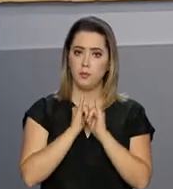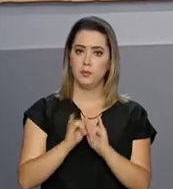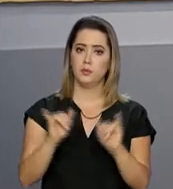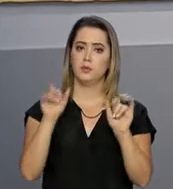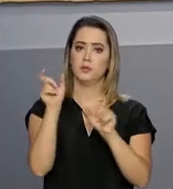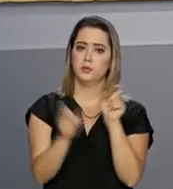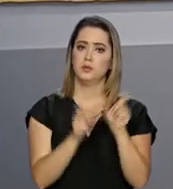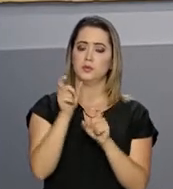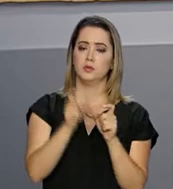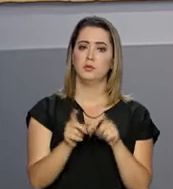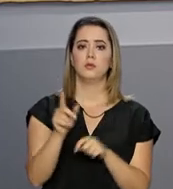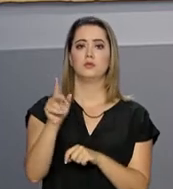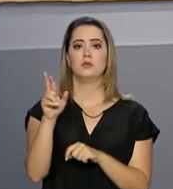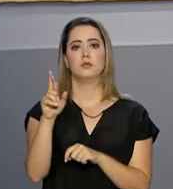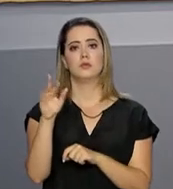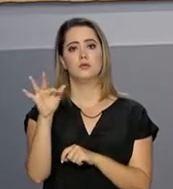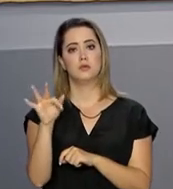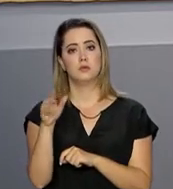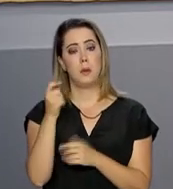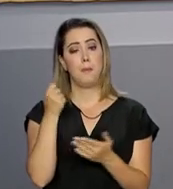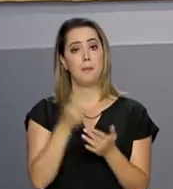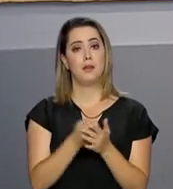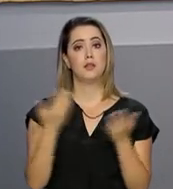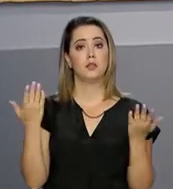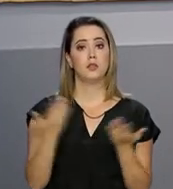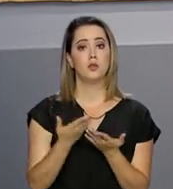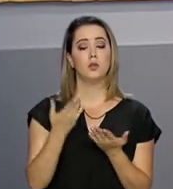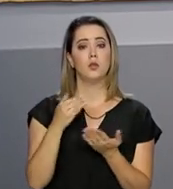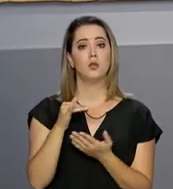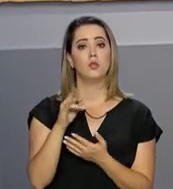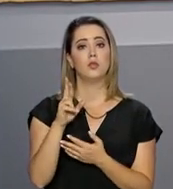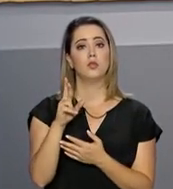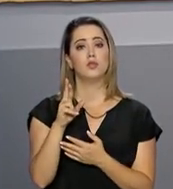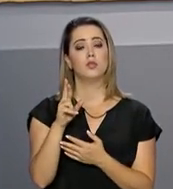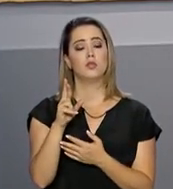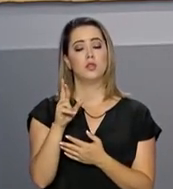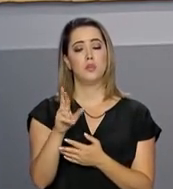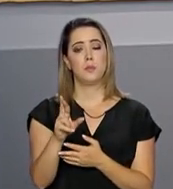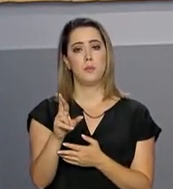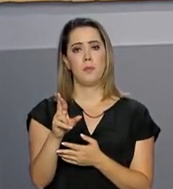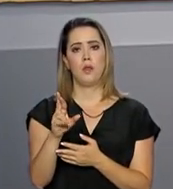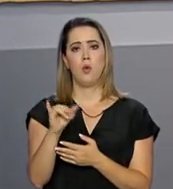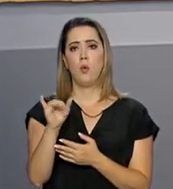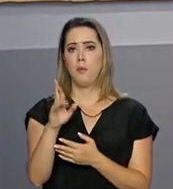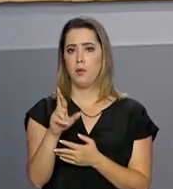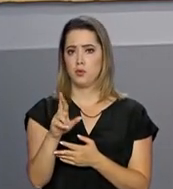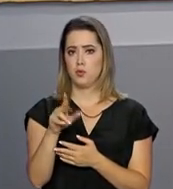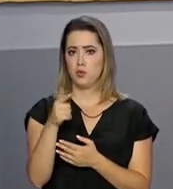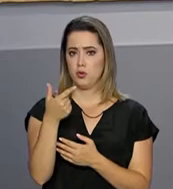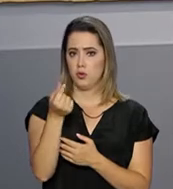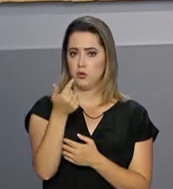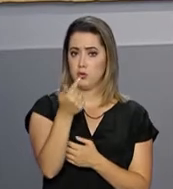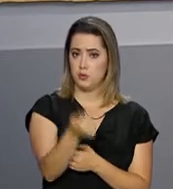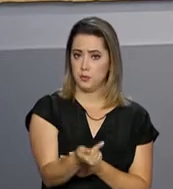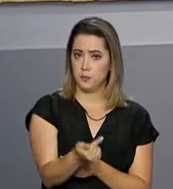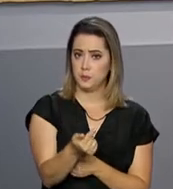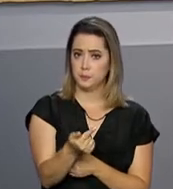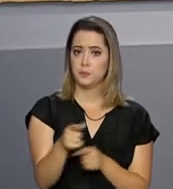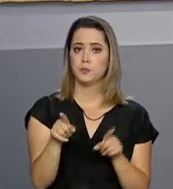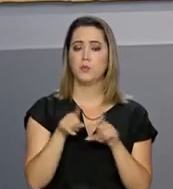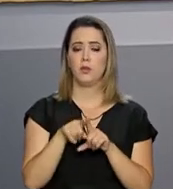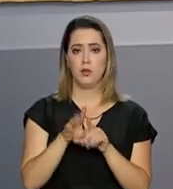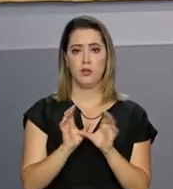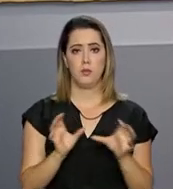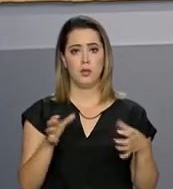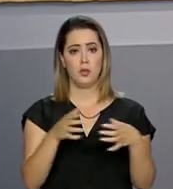os contribuintes a receita federal paga hoje as restituições do terceiro lote do imposto de renda 2017 também